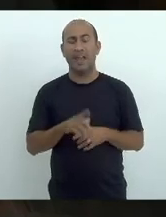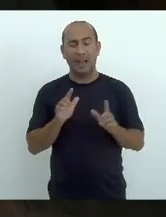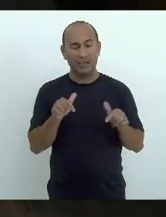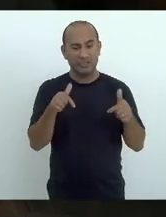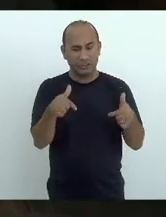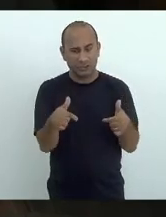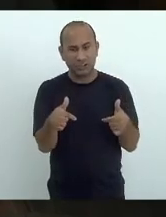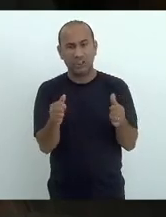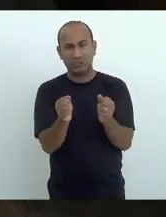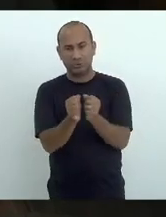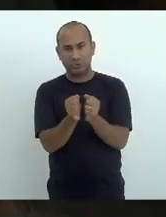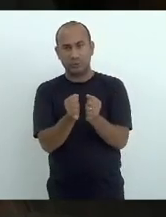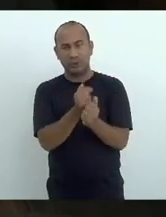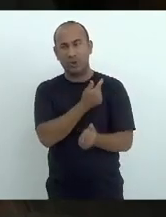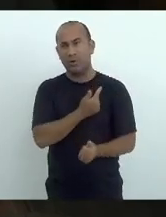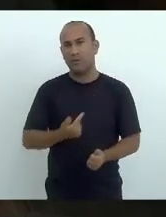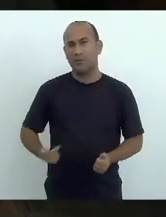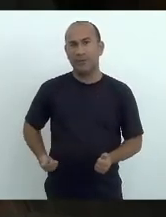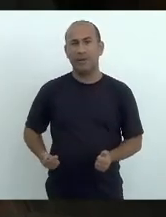os governos, né,